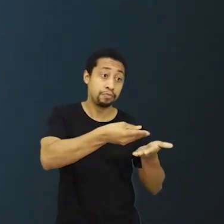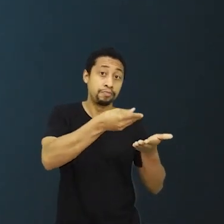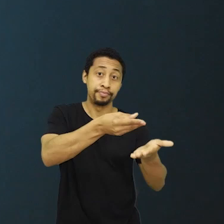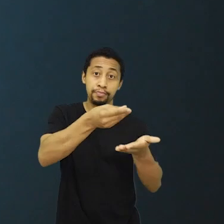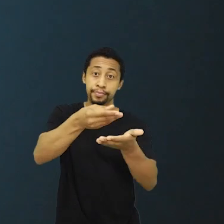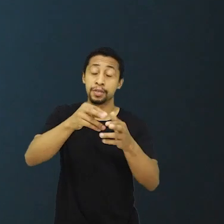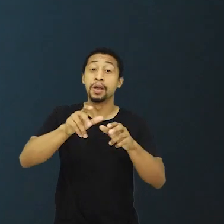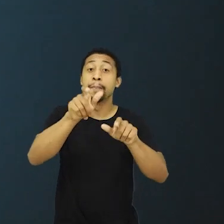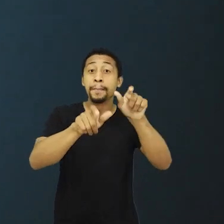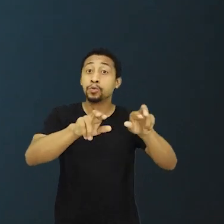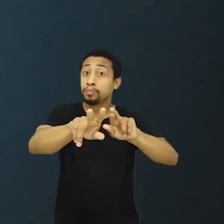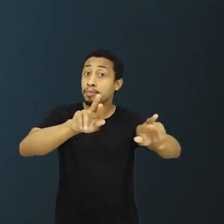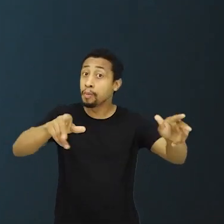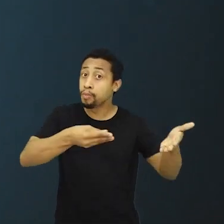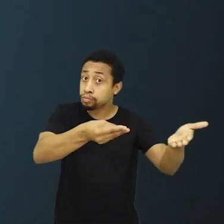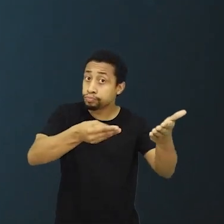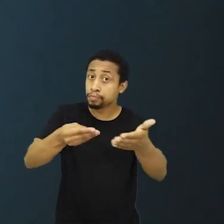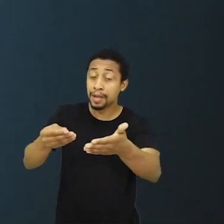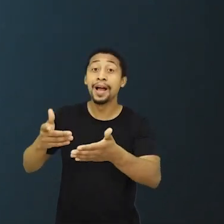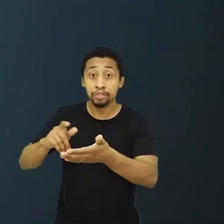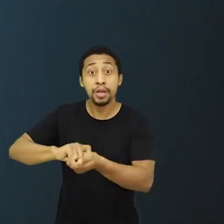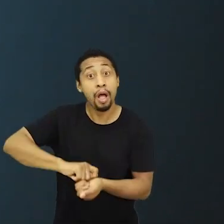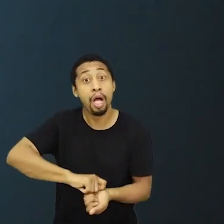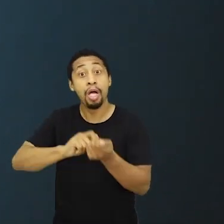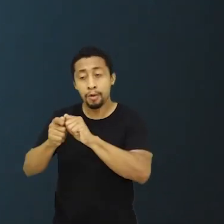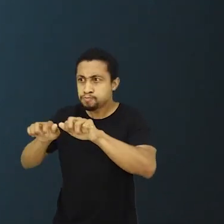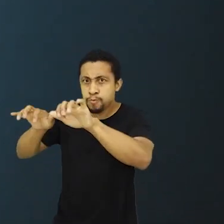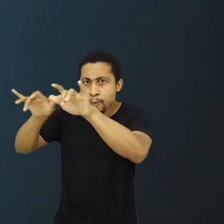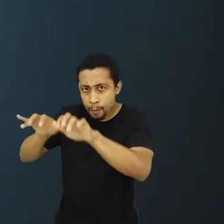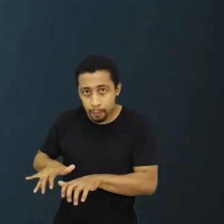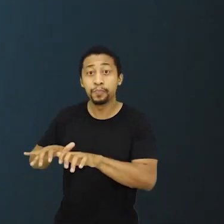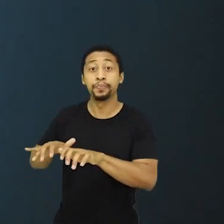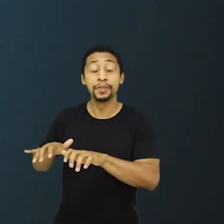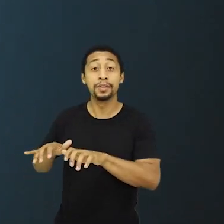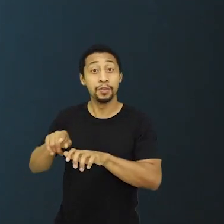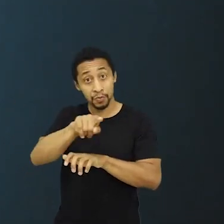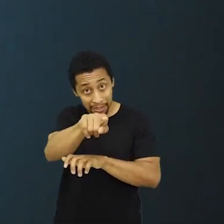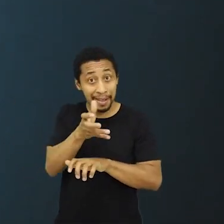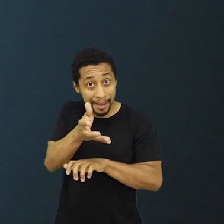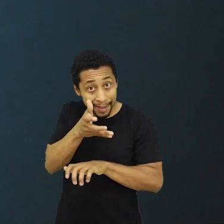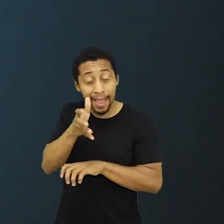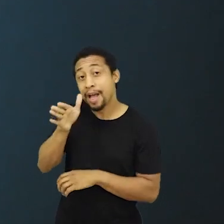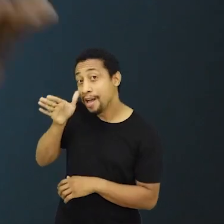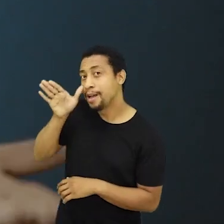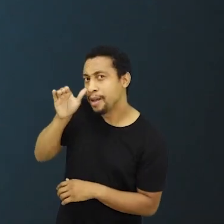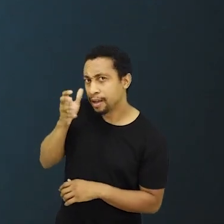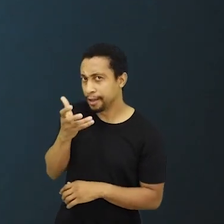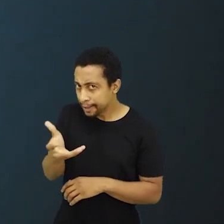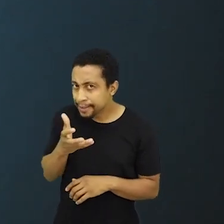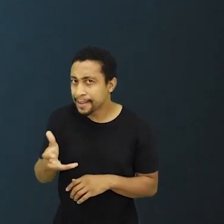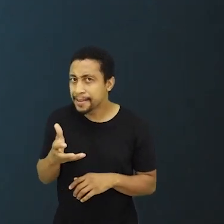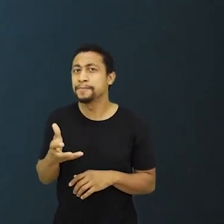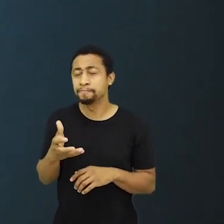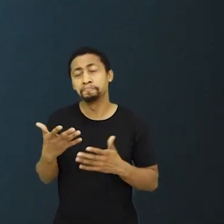gente transcreveu todas elas. Então, como você pode pedir para exibir a carta, se você quiser original, numa